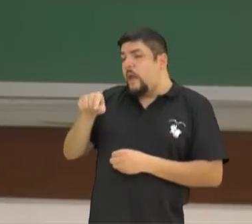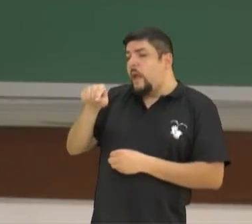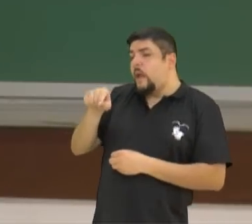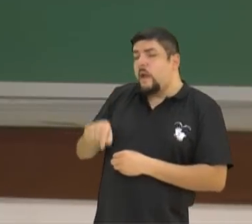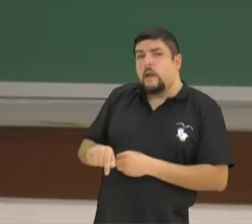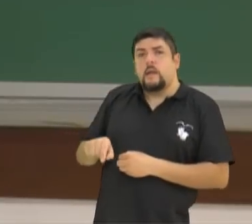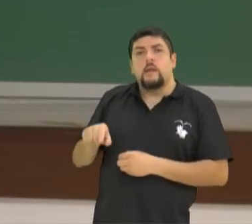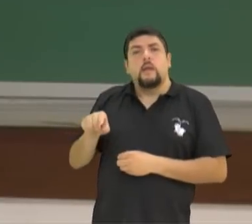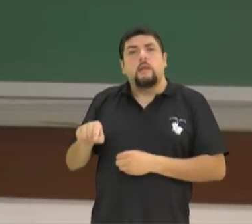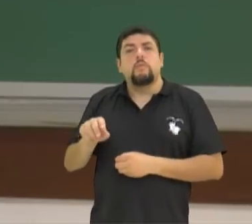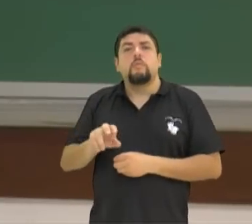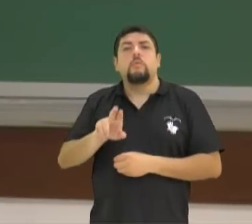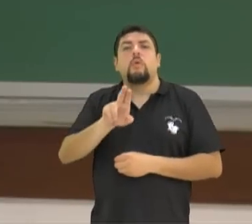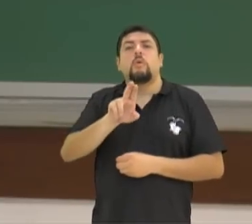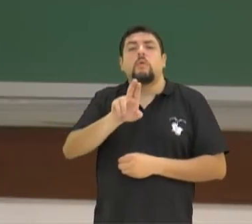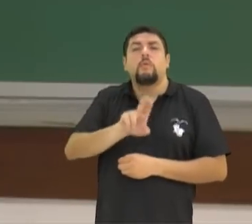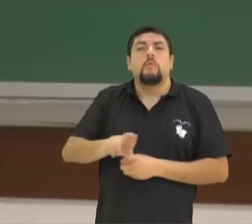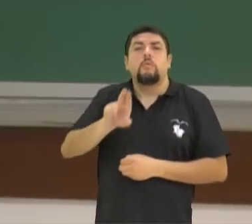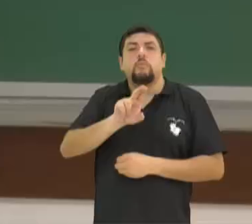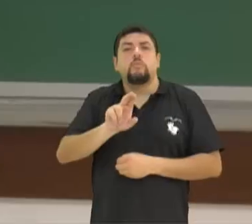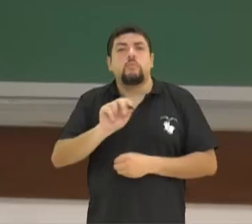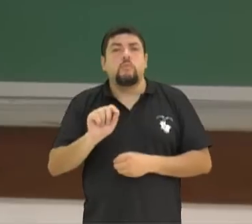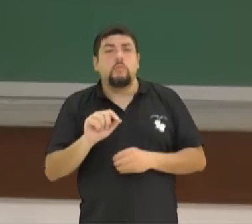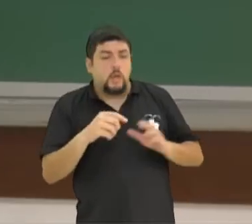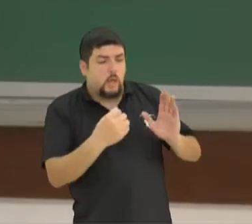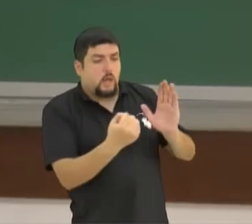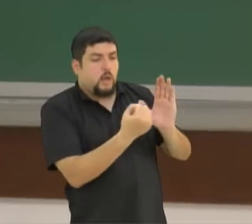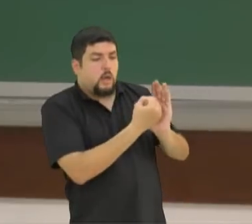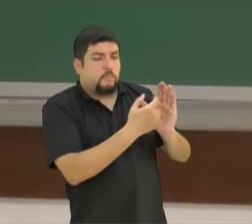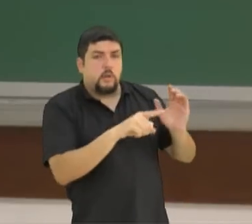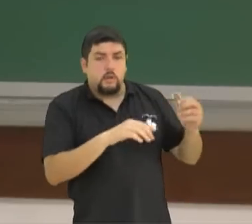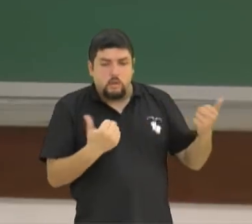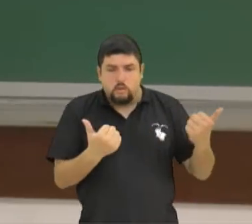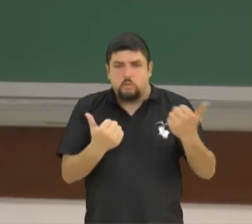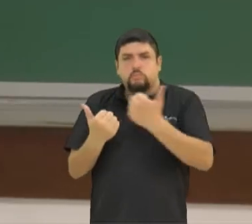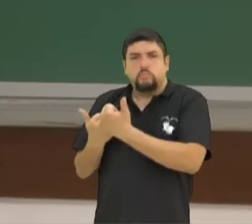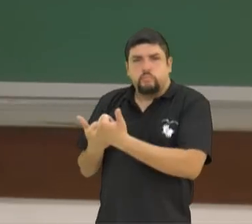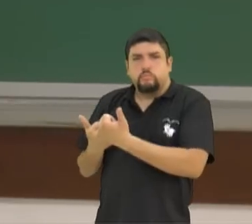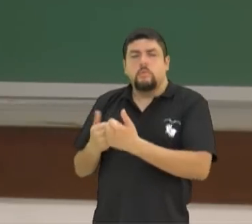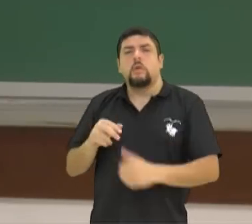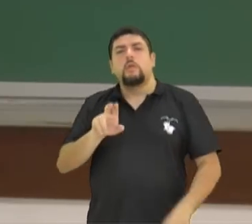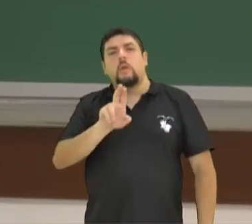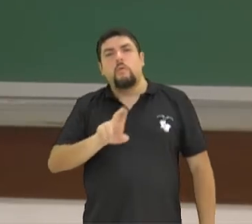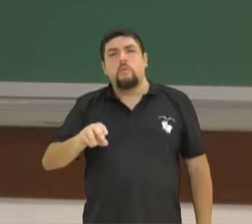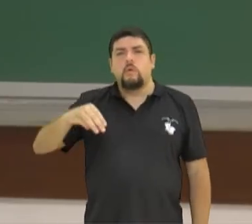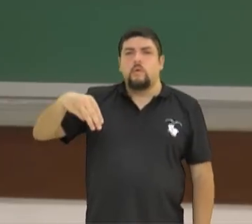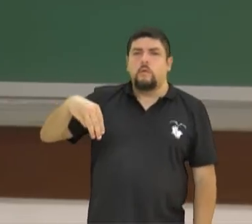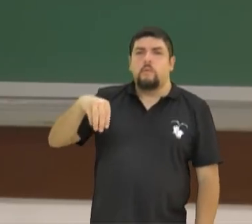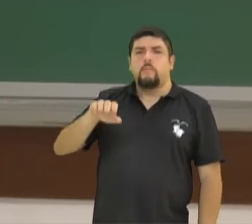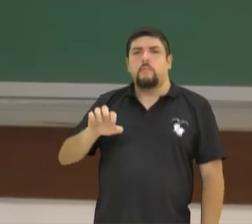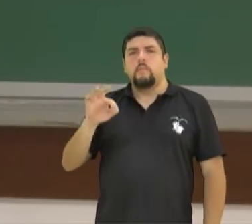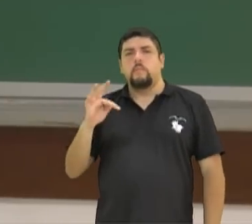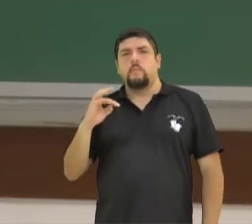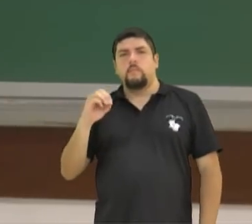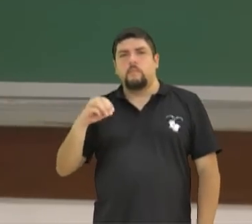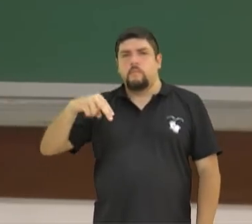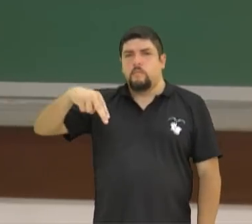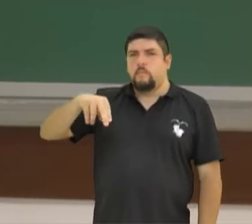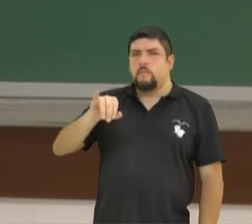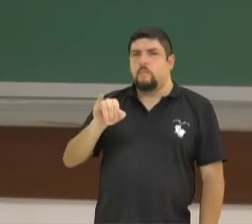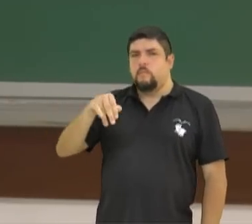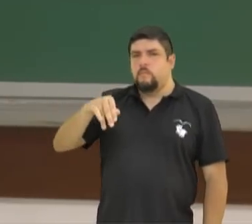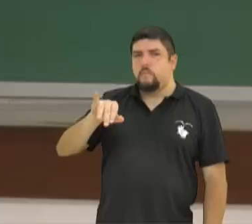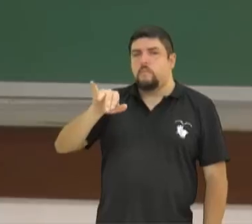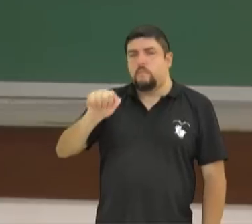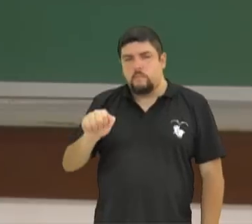e utilizando de uma forma que constitui uma figura de linguagem que a gente também vai chamar de metonímia, quando a gente substitui a marca